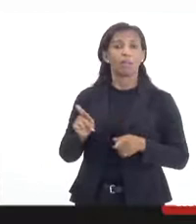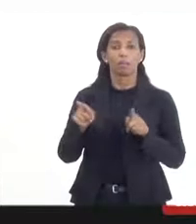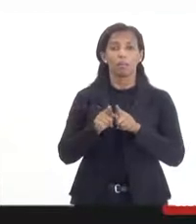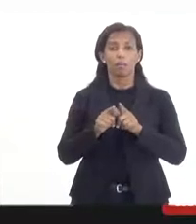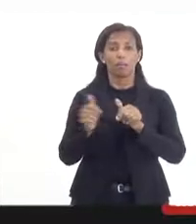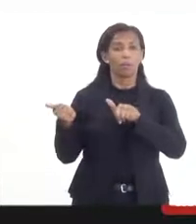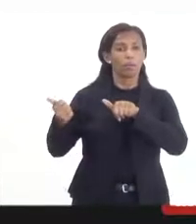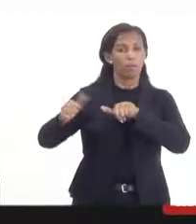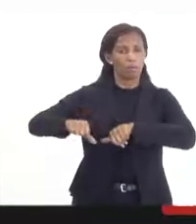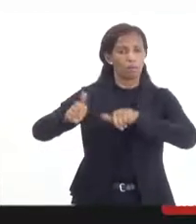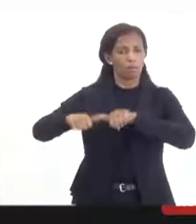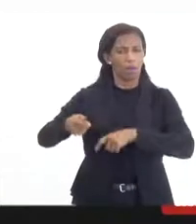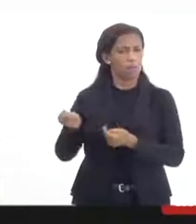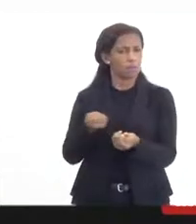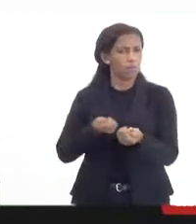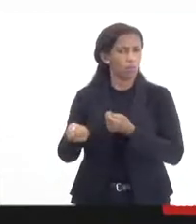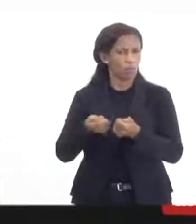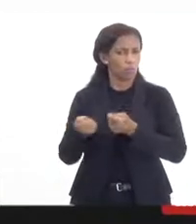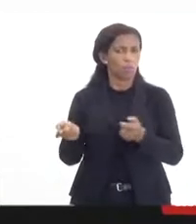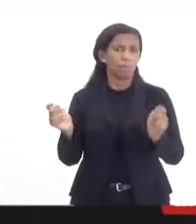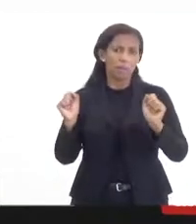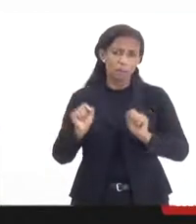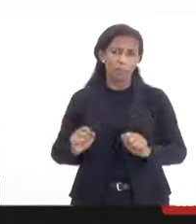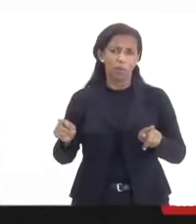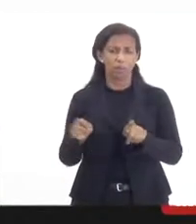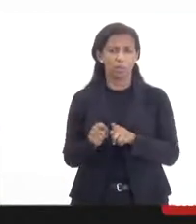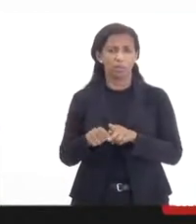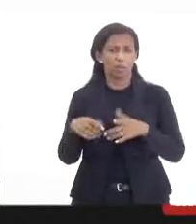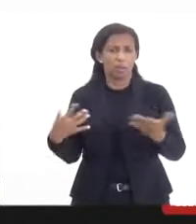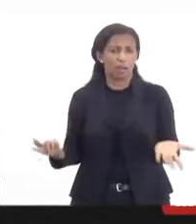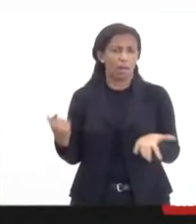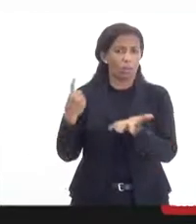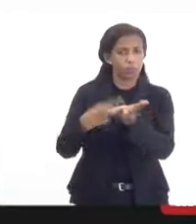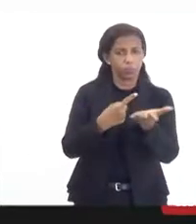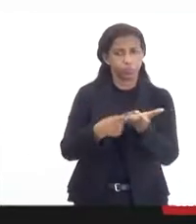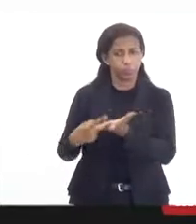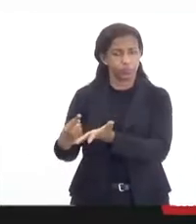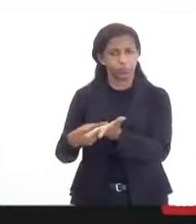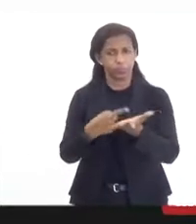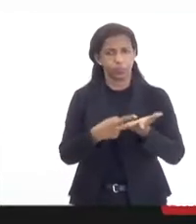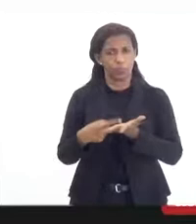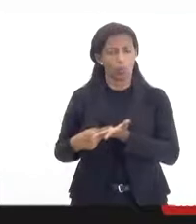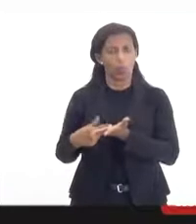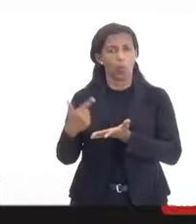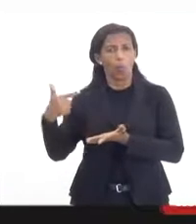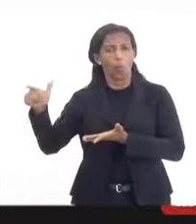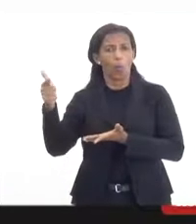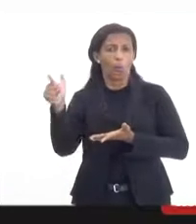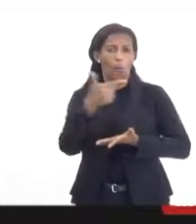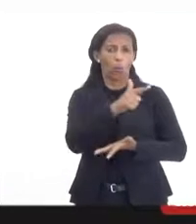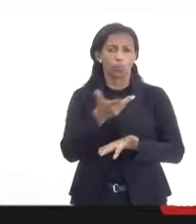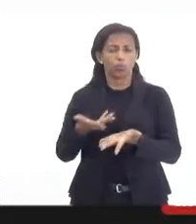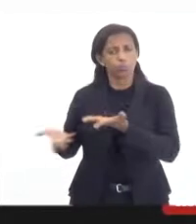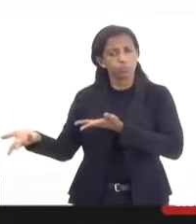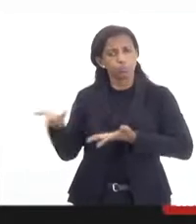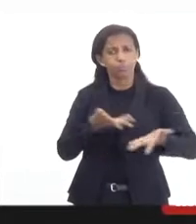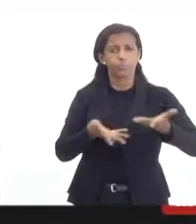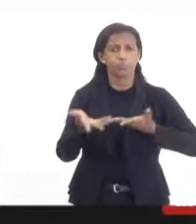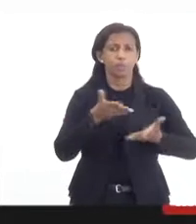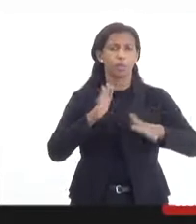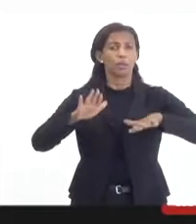análises econômicas, né, e podem, claro, esses acordos envolver outras variáveis, a depender aí da